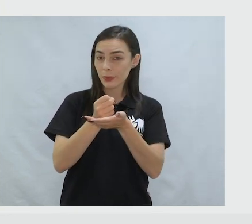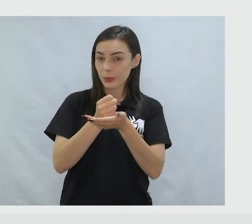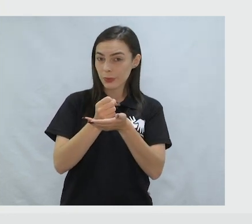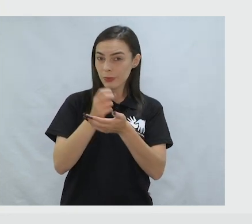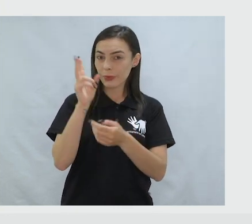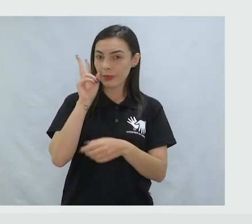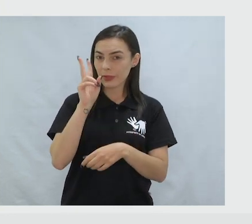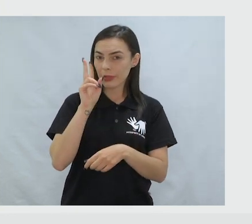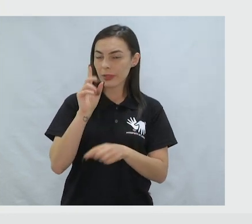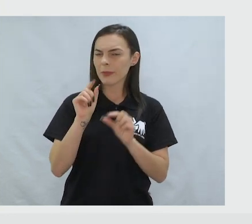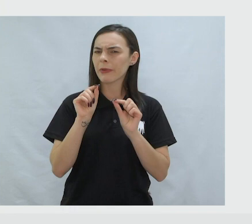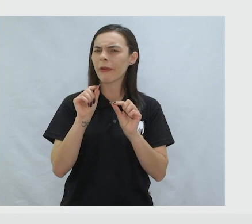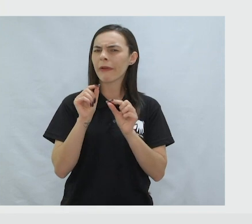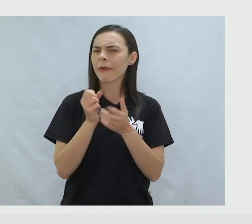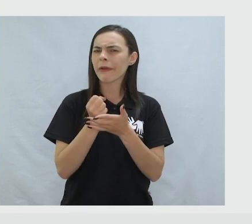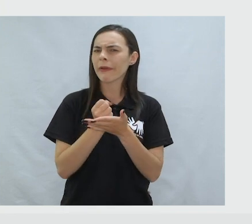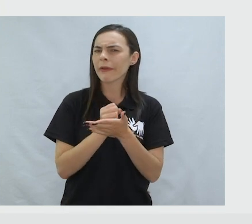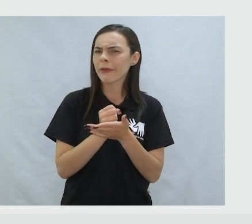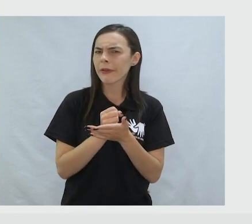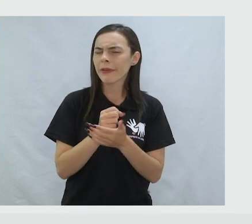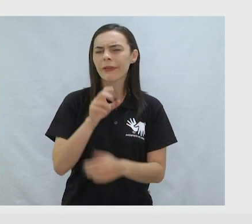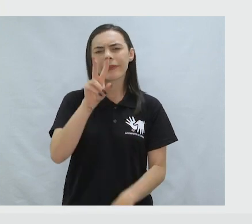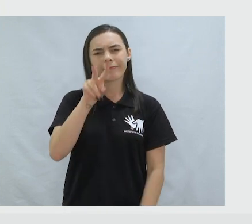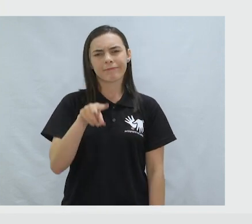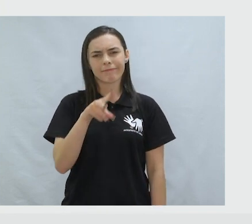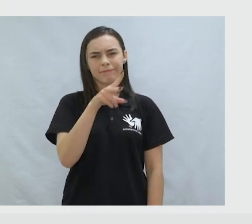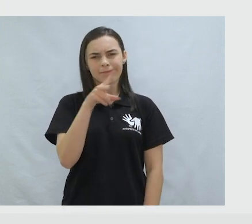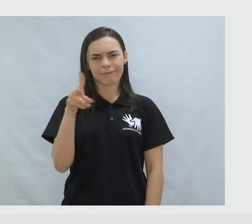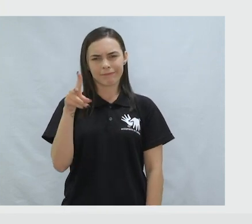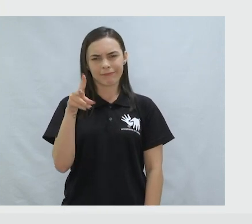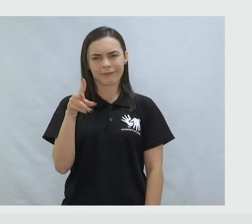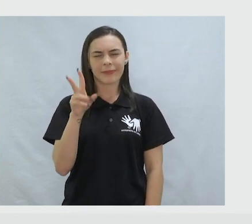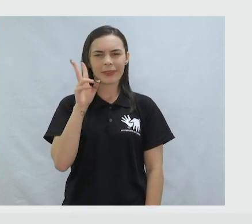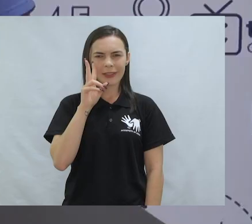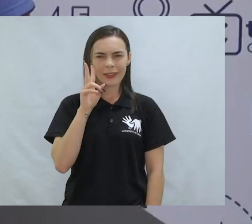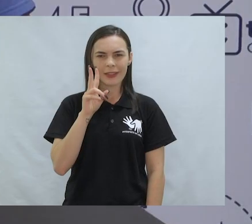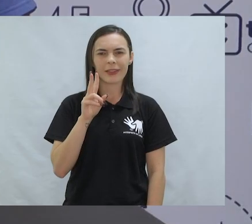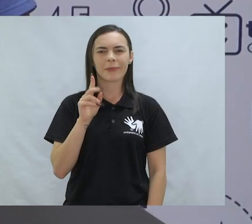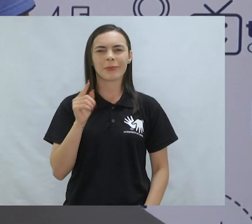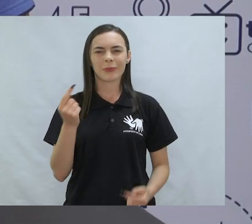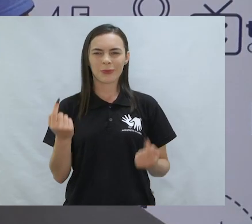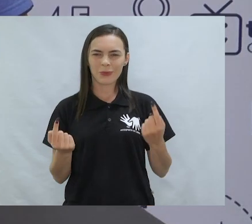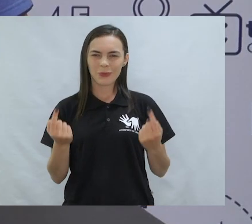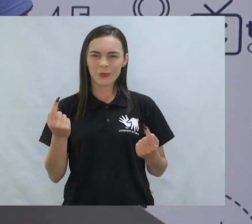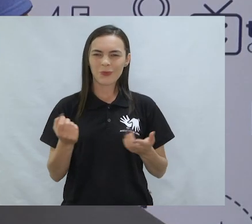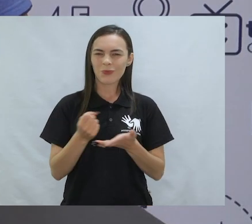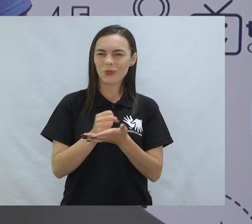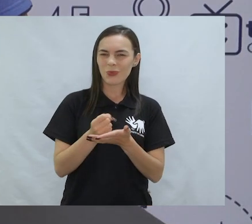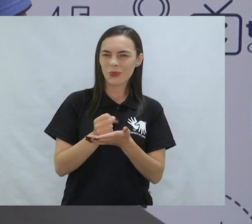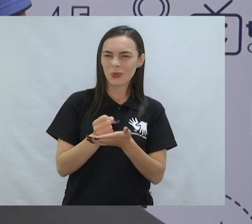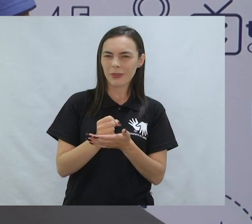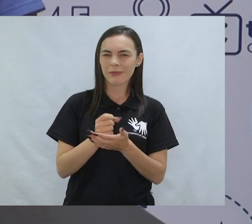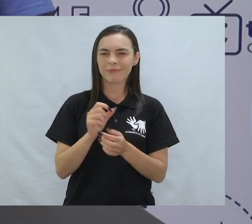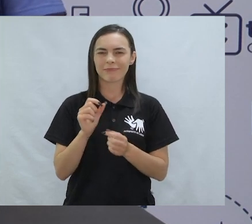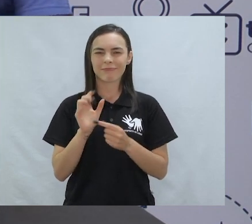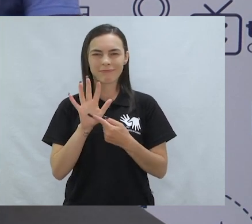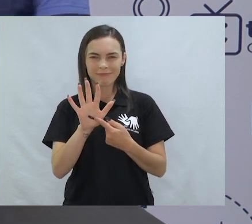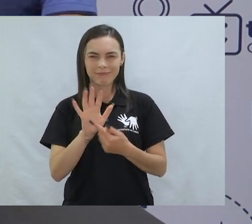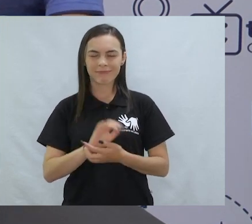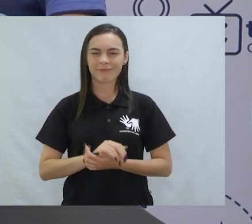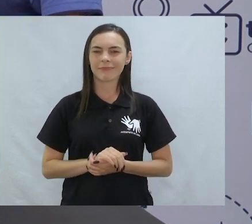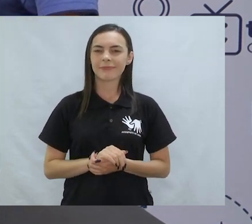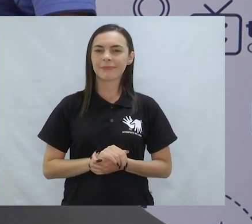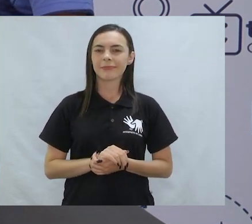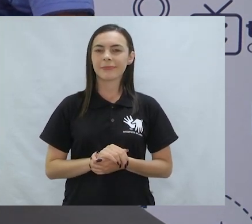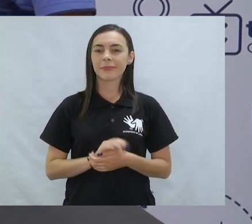do jogo. O momento do jogo qual que era? O jogo da velha, né? Que o Max e a Isa jogaram aqui para mostrar para